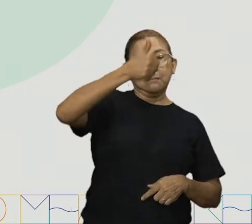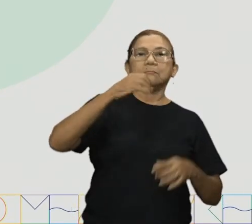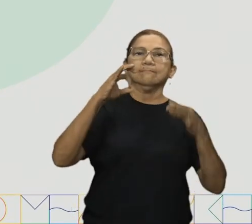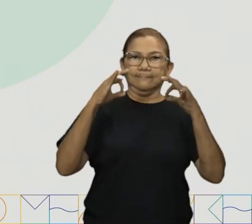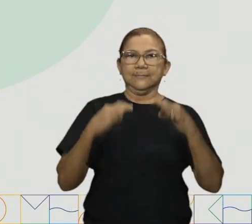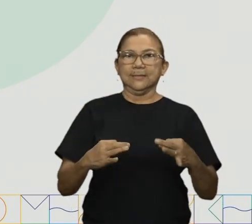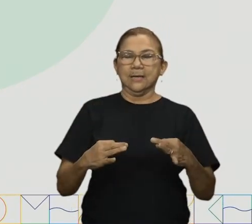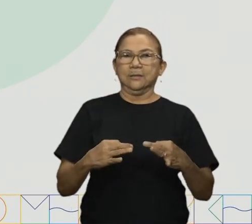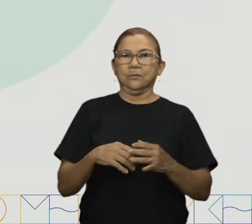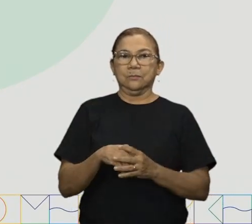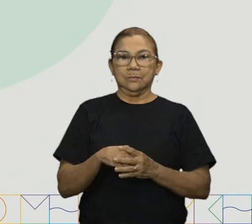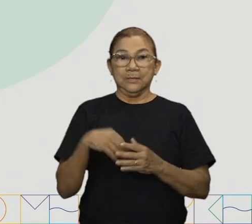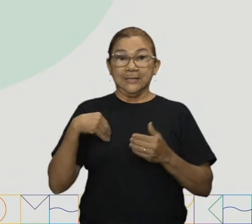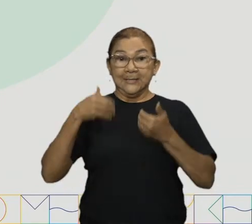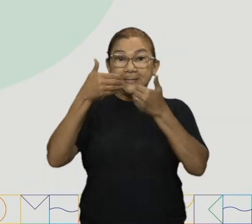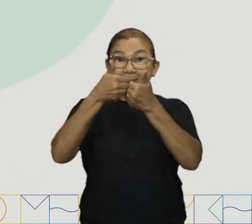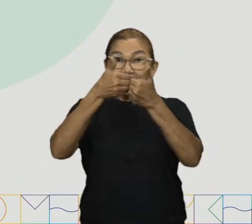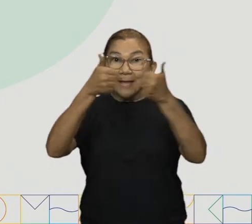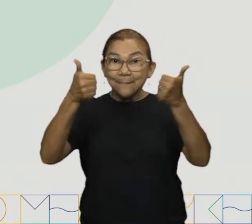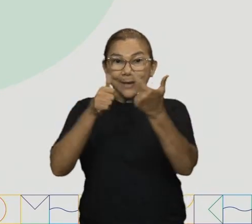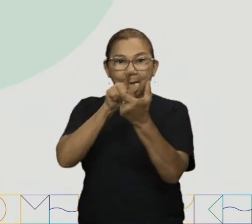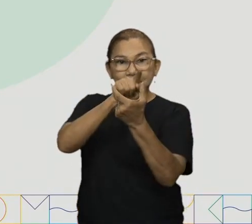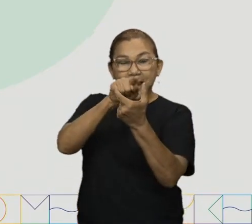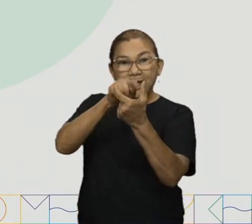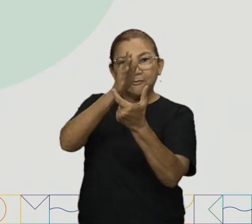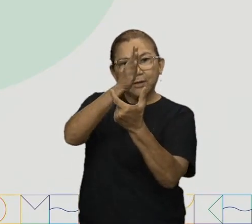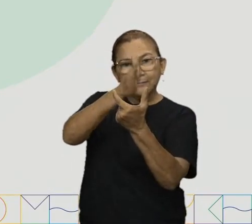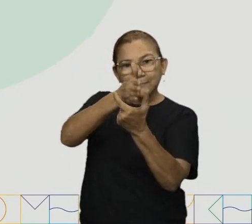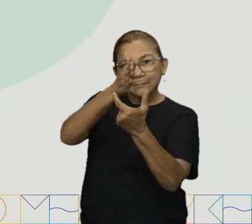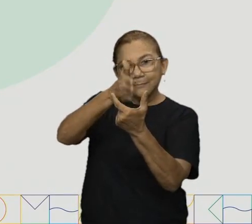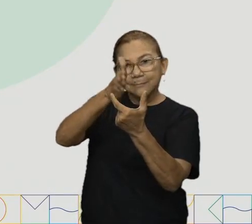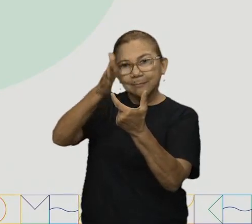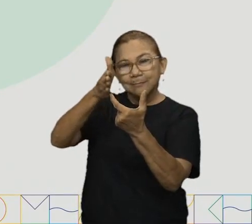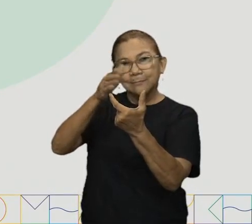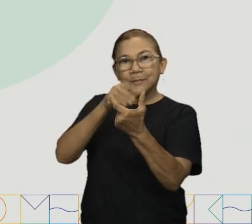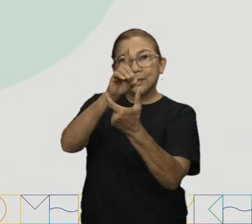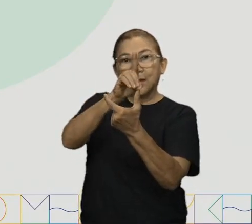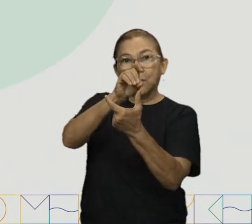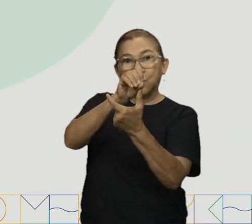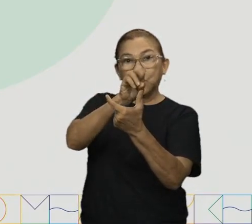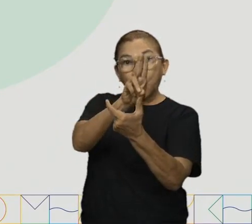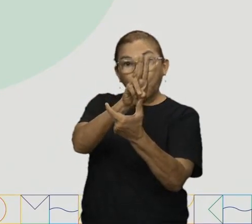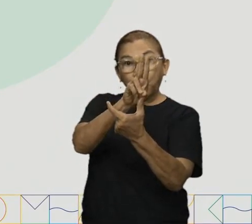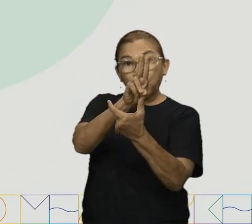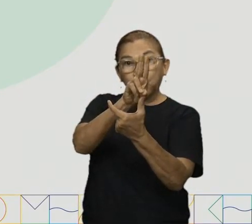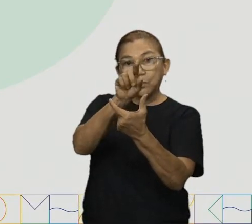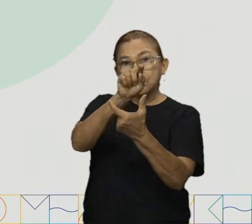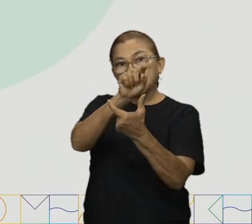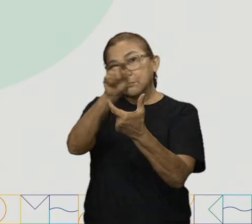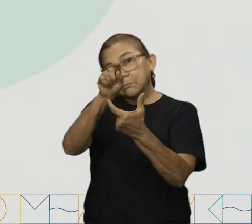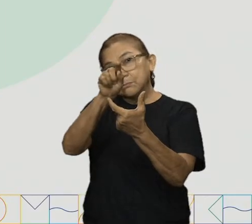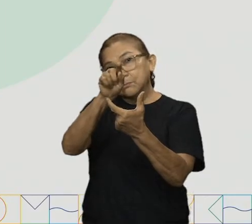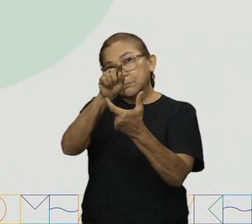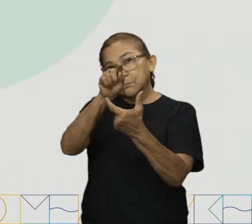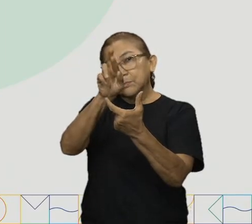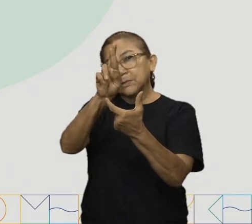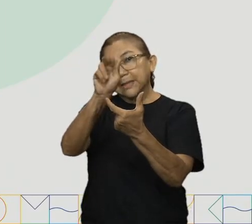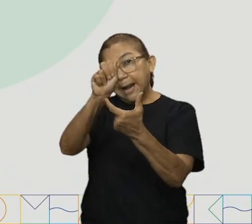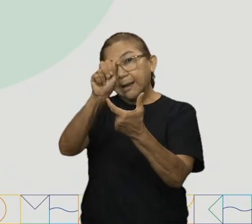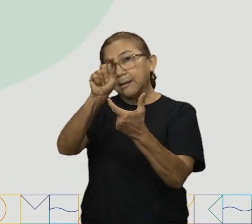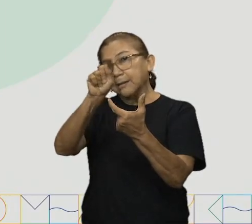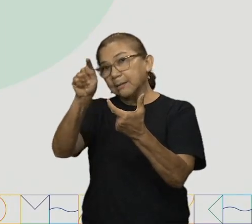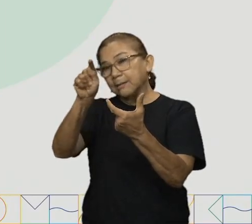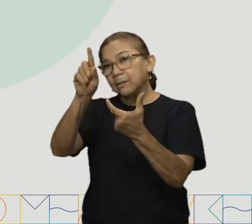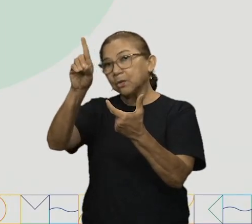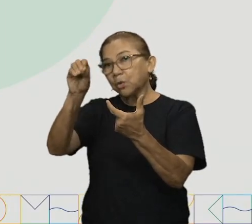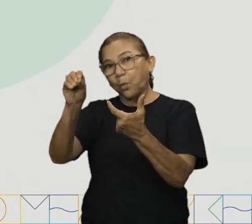Dourado. Se eu for separar a palavra dourado, eu vou separar da seguinte forma. Do, tracinho, que é o hífen, ra,